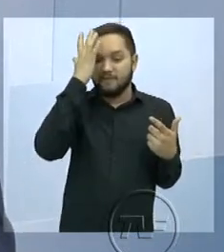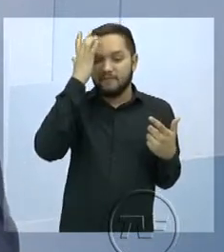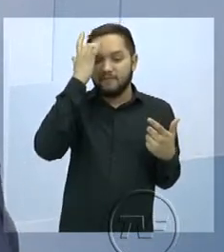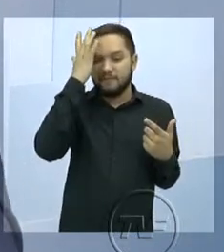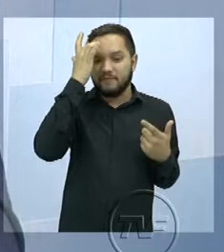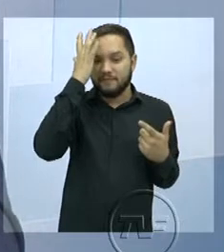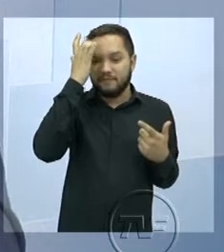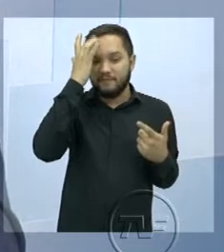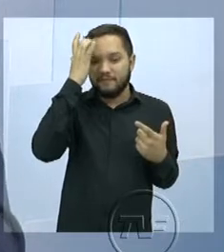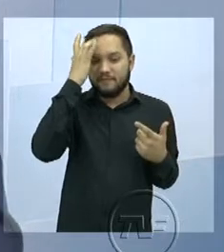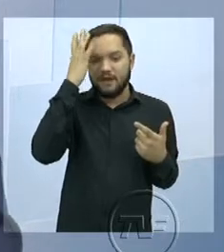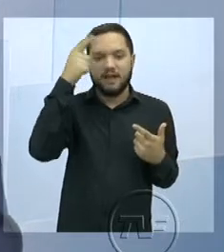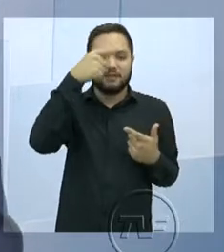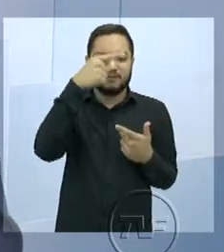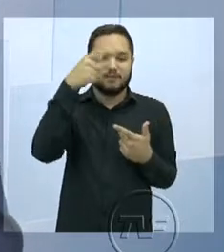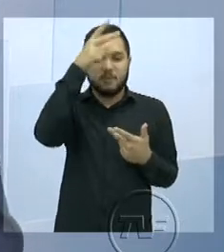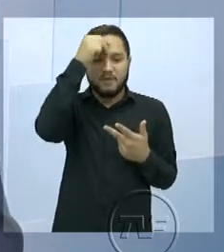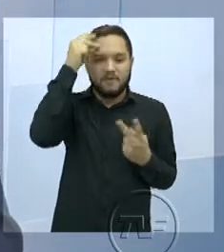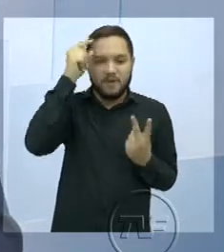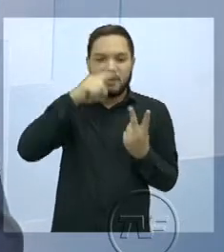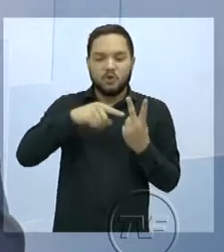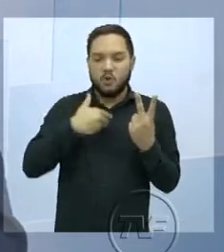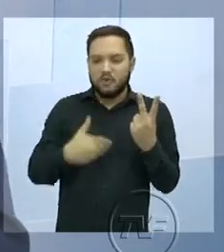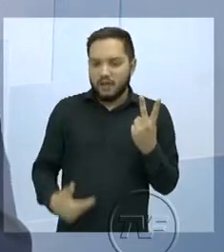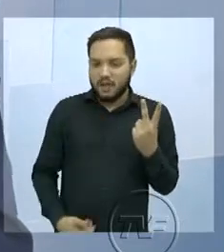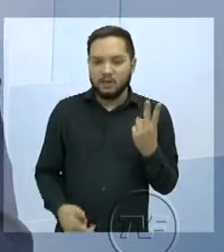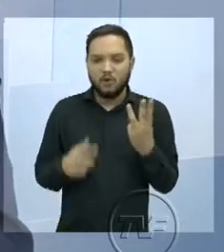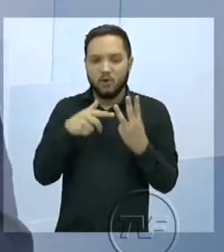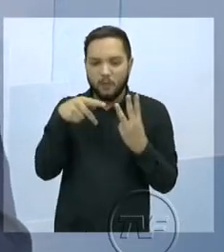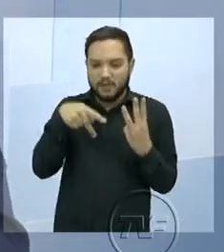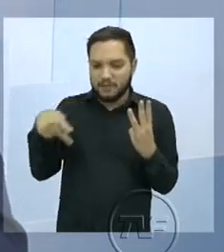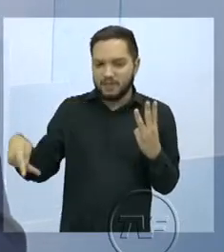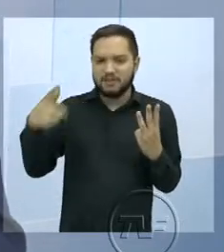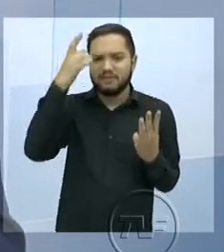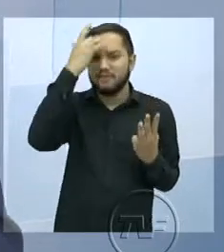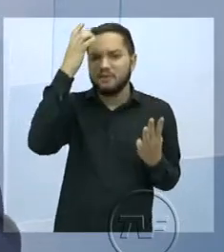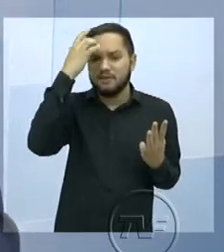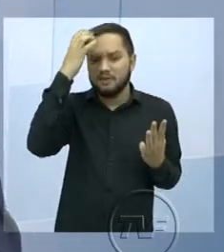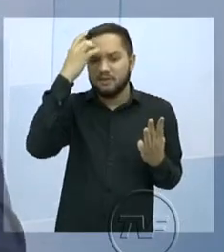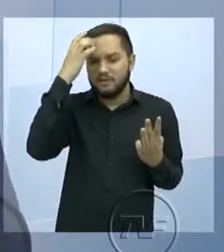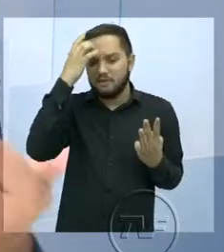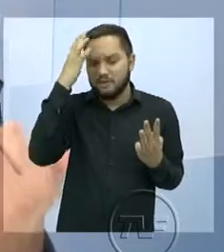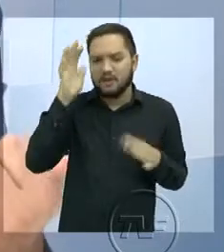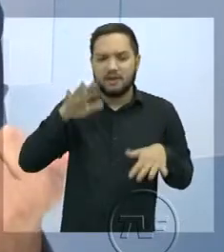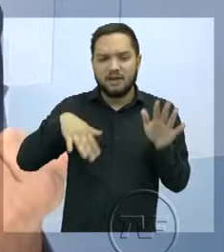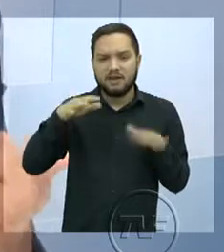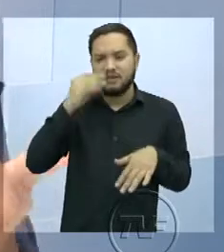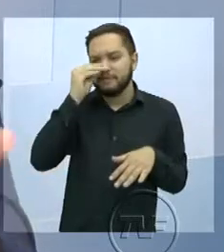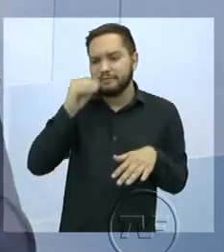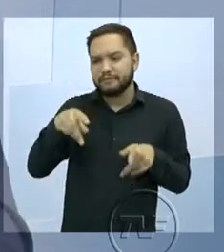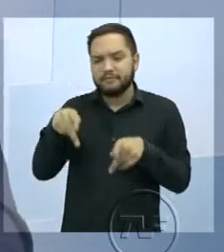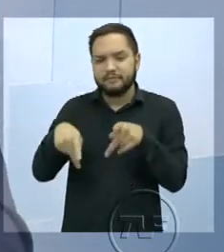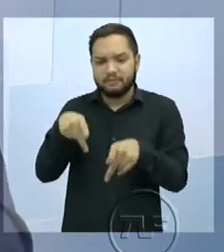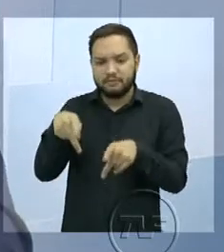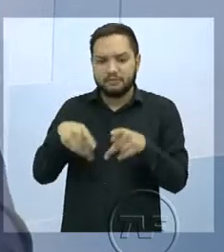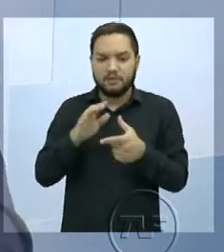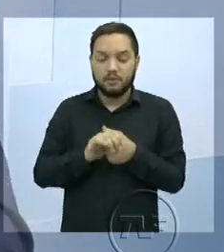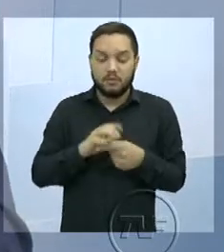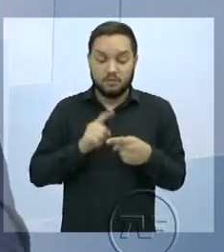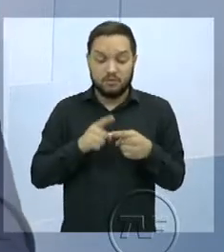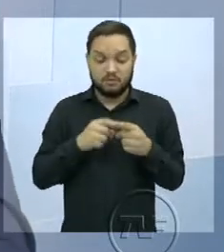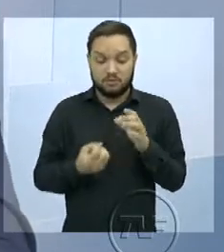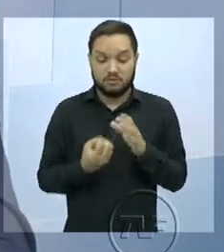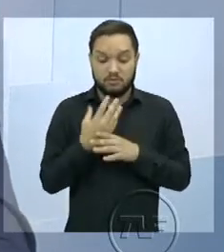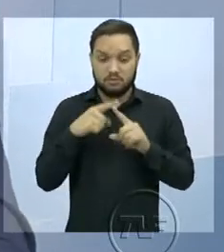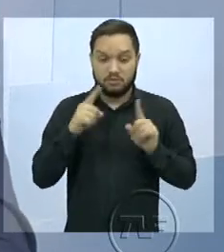vida do gestor e dificulta as pautas que são de interesse da população. Quando a política pública que é pensada,